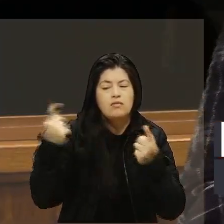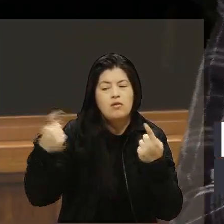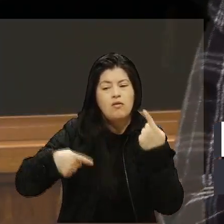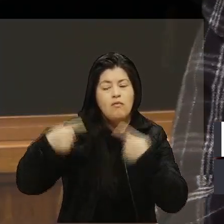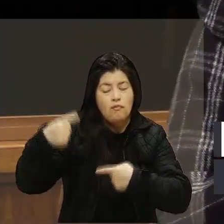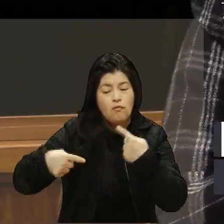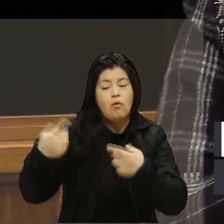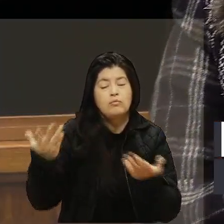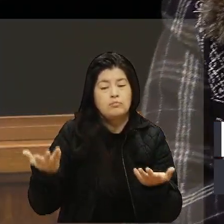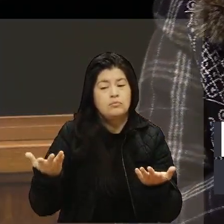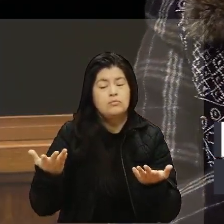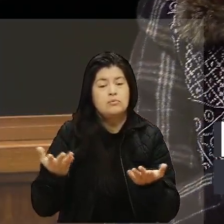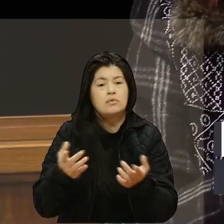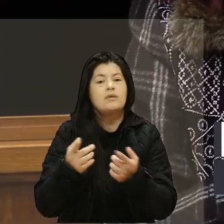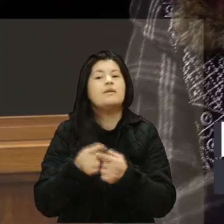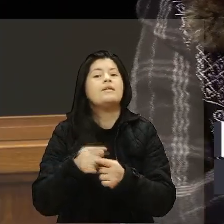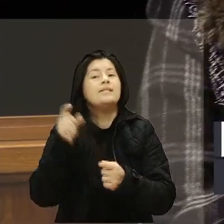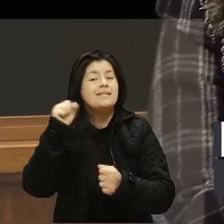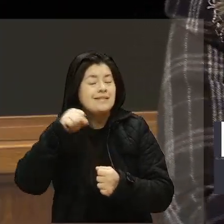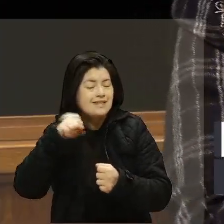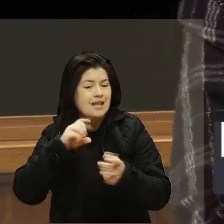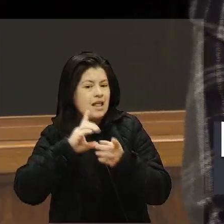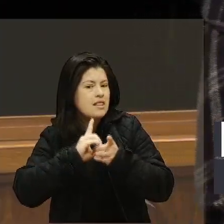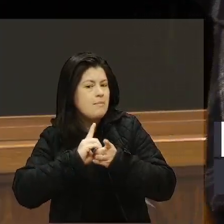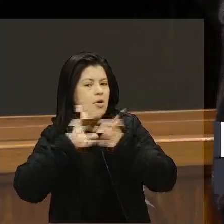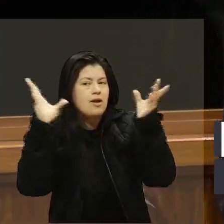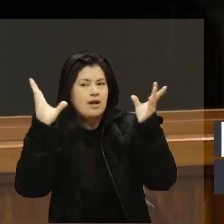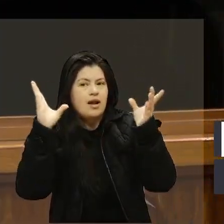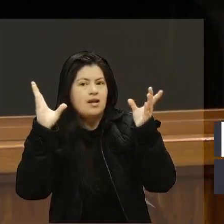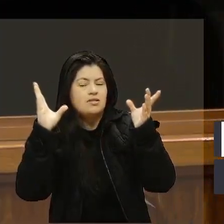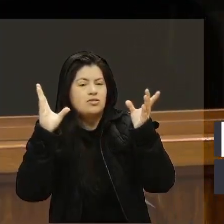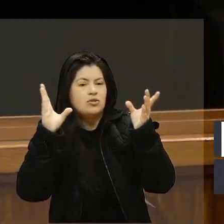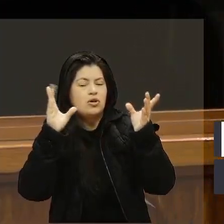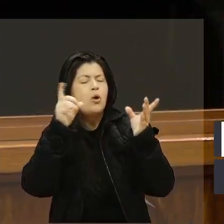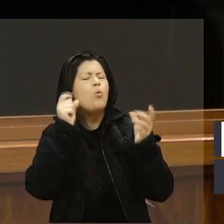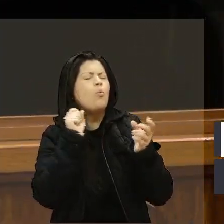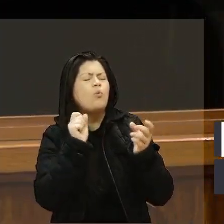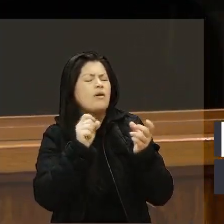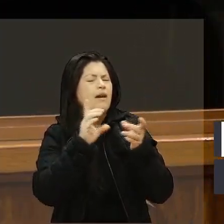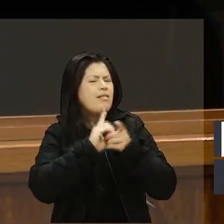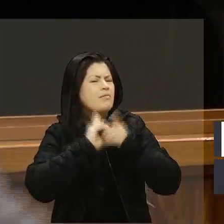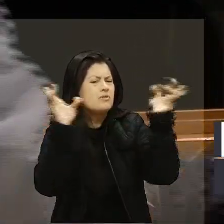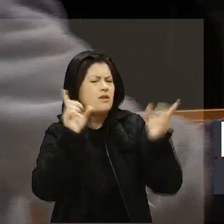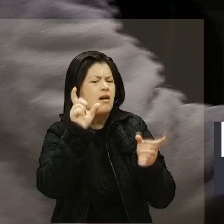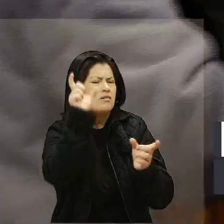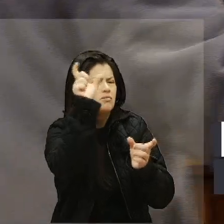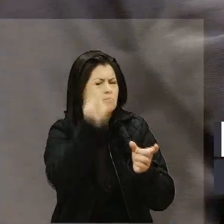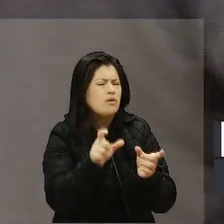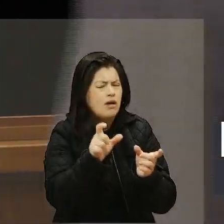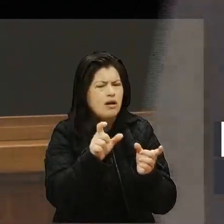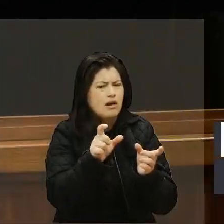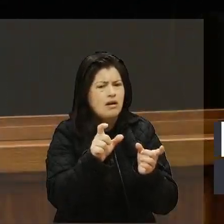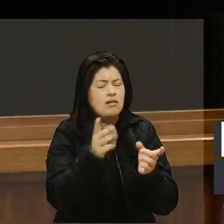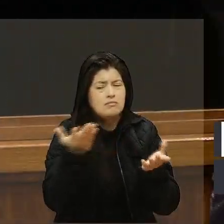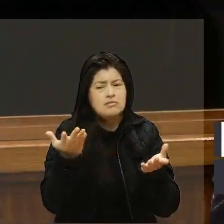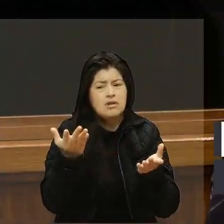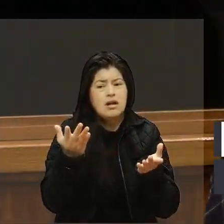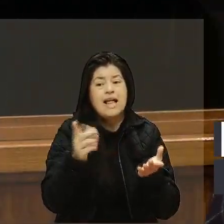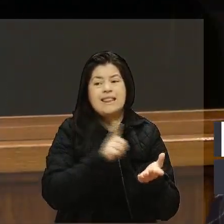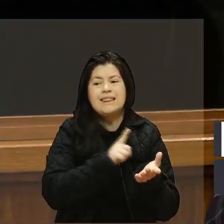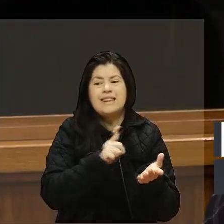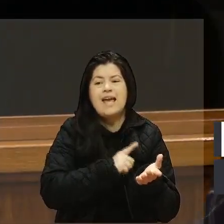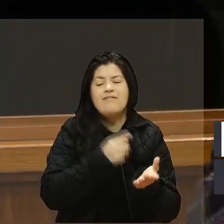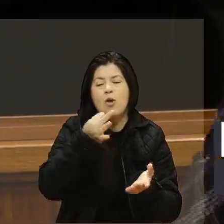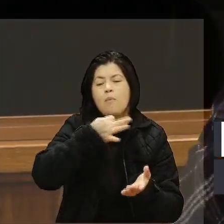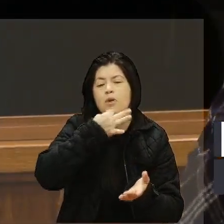Então, isto é democrático. Democrático é quando tu se centraliza pela decisão da maioria desde que tu teve a opinião.